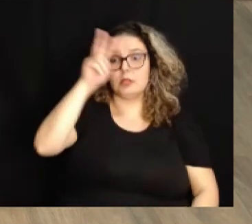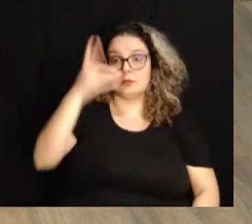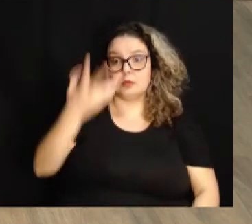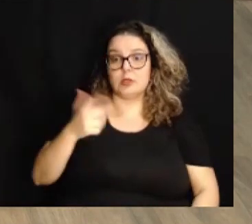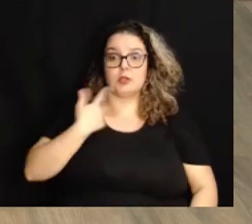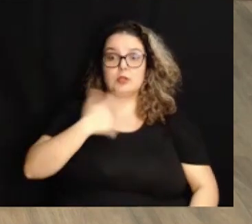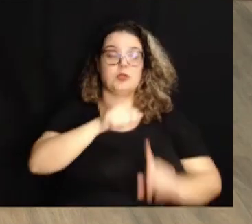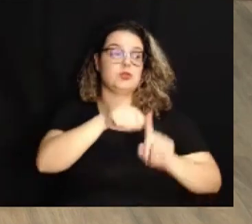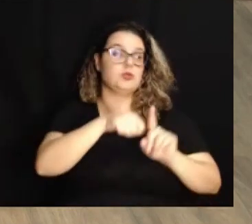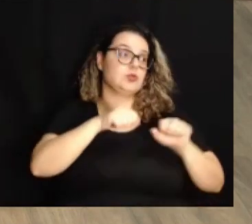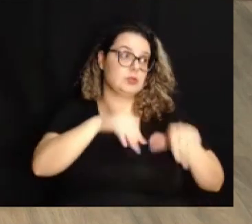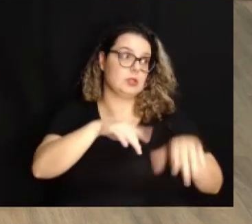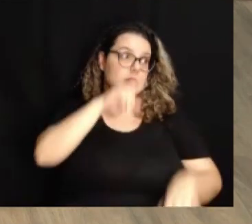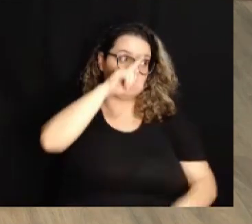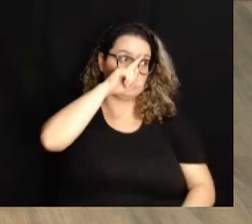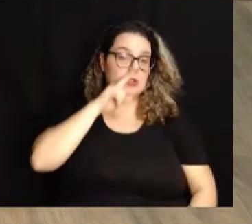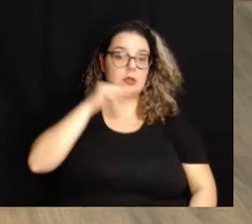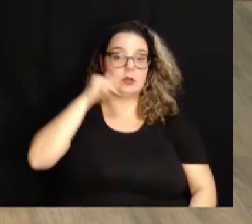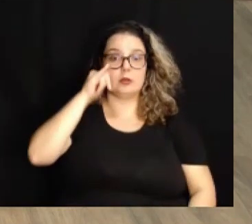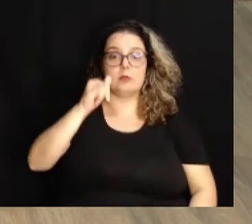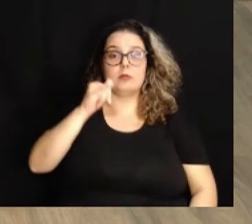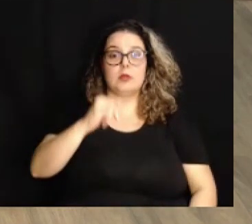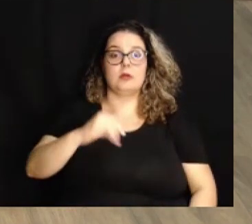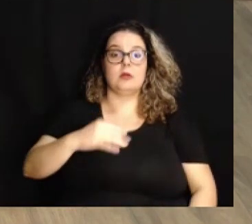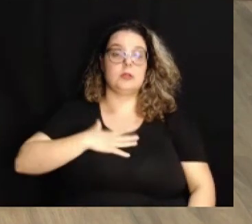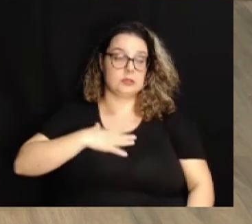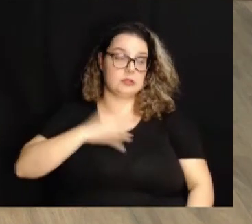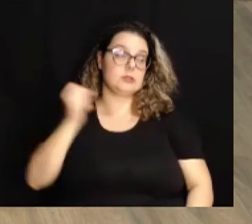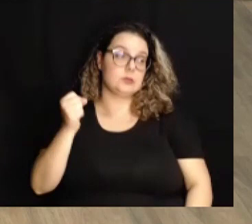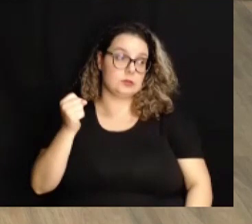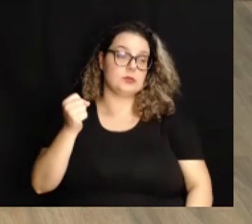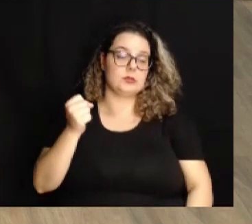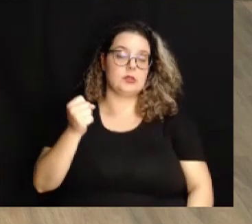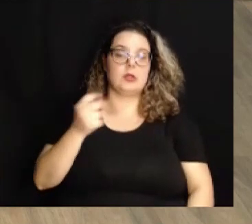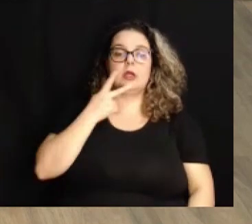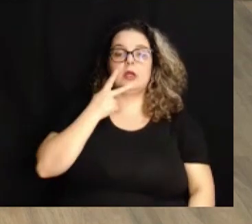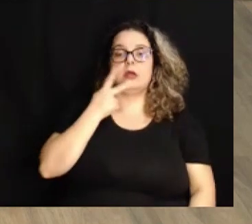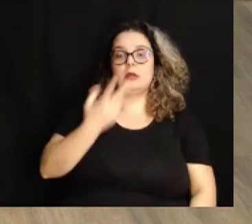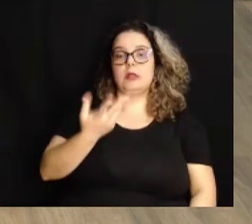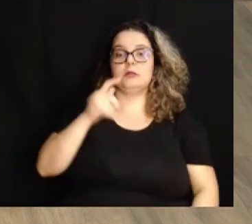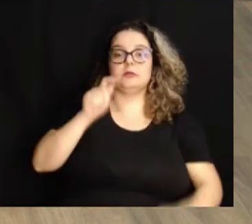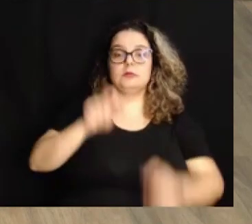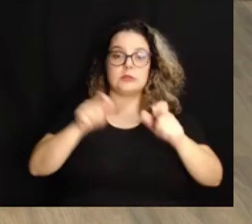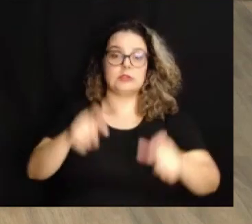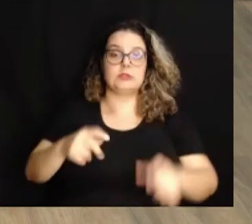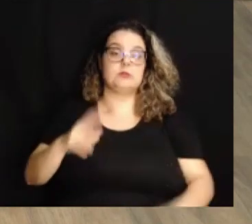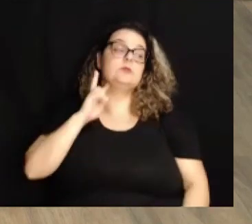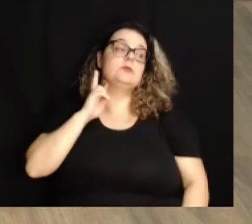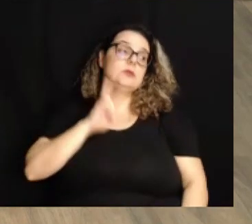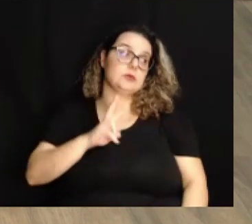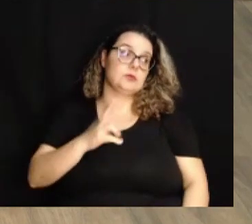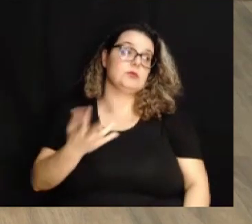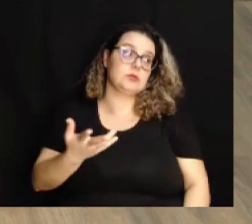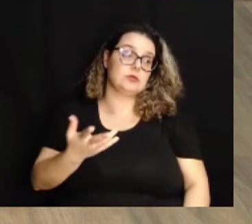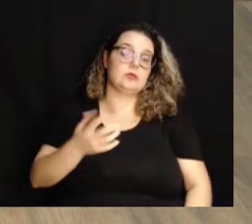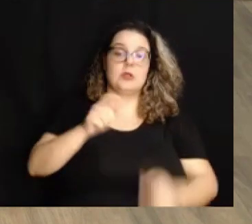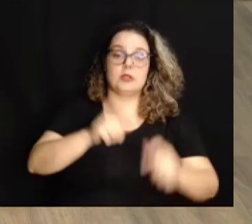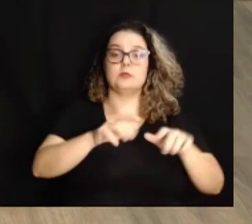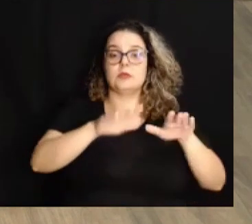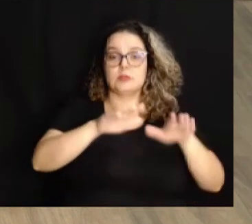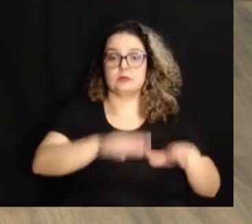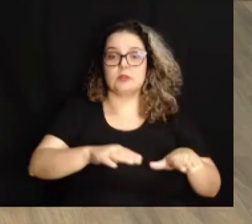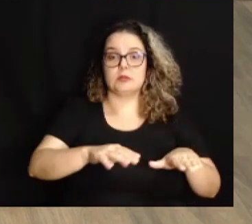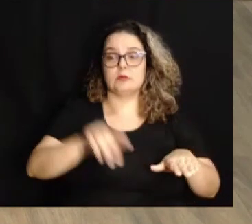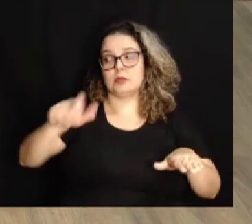é prevenção do suicídio. Estamos falando das pessoas, das vítimas, né? As pessoas que ficam e que perdem